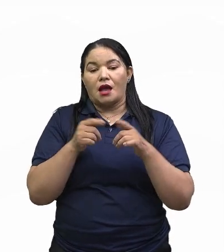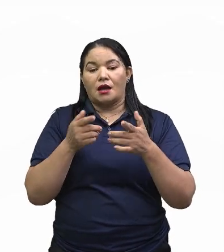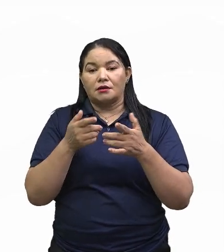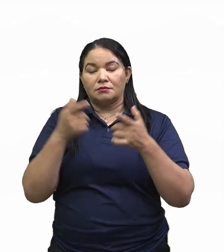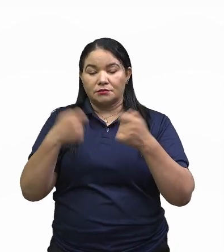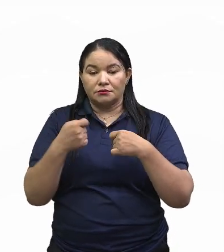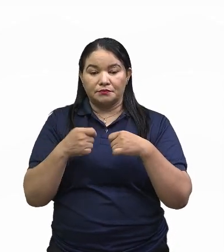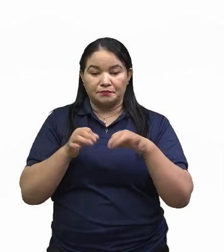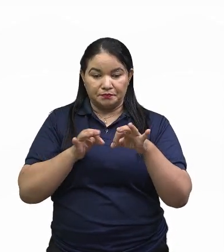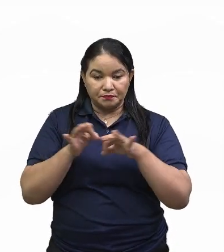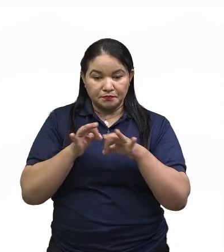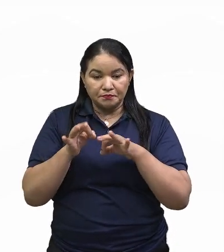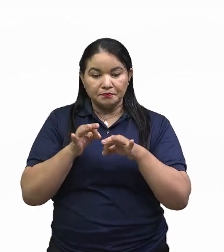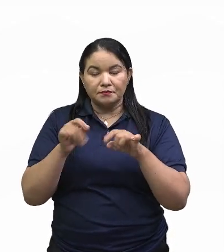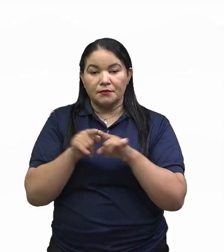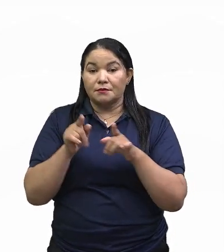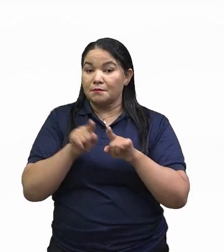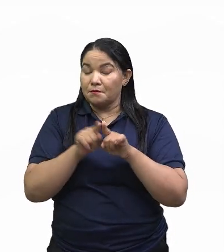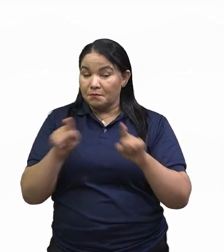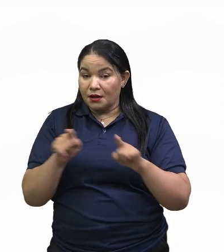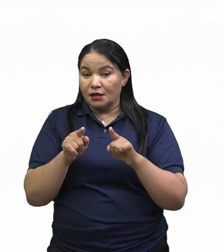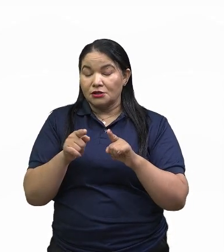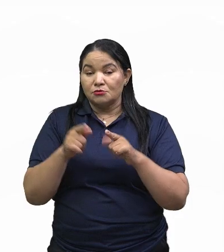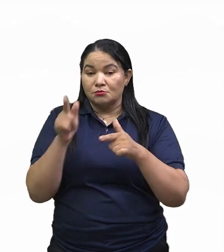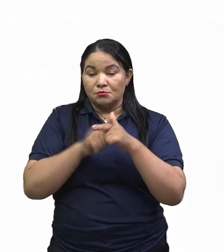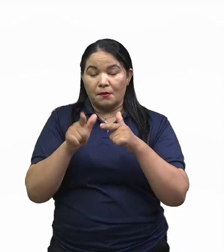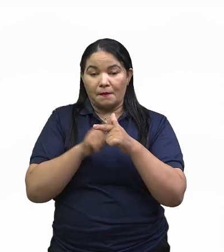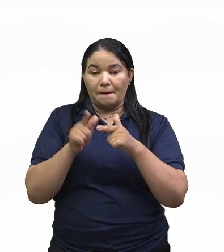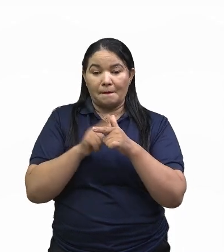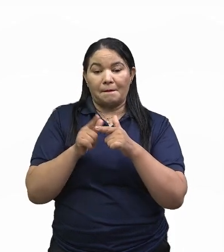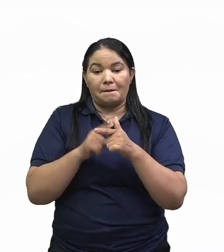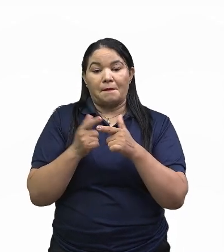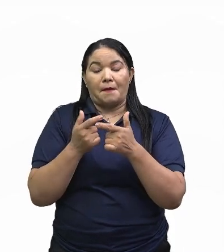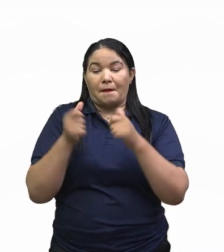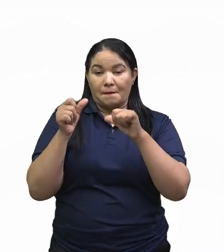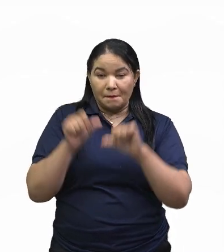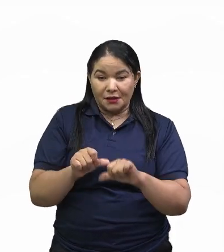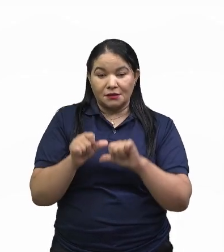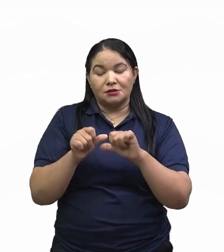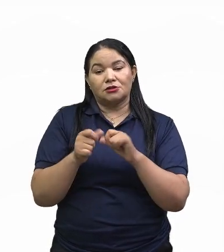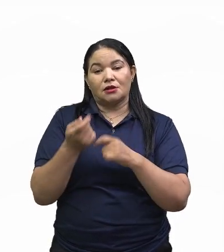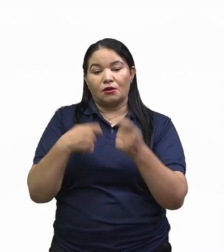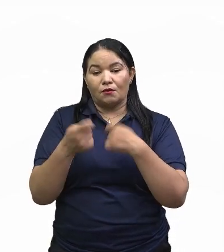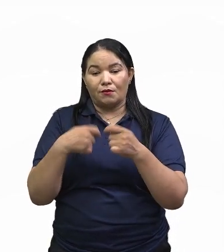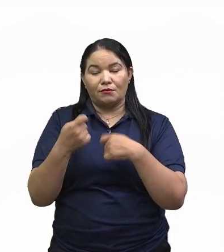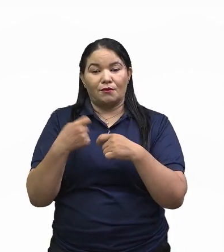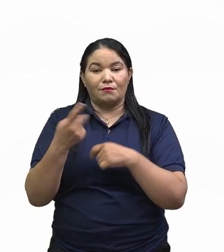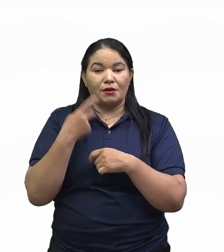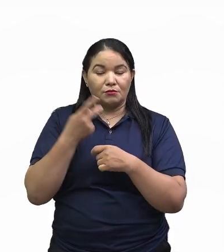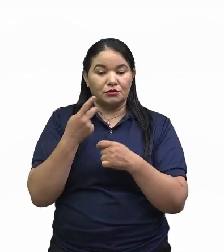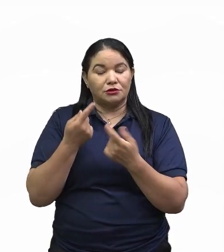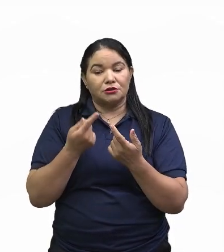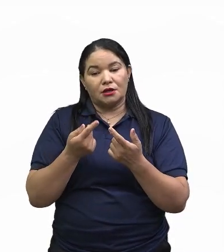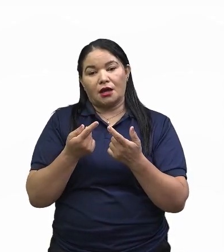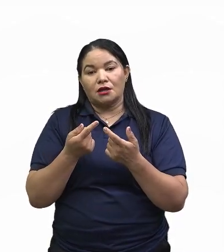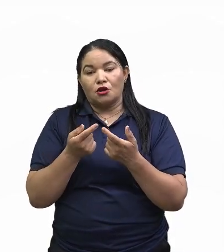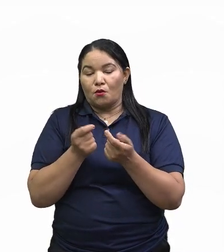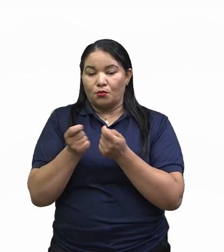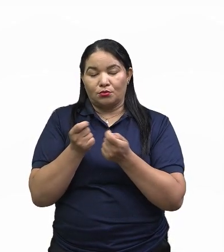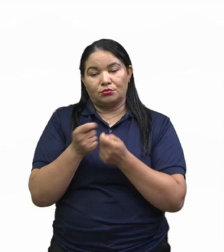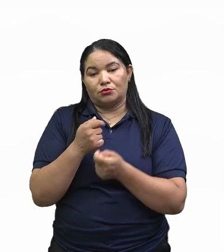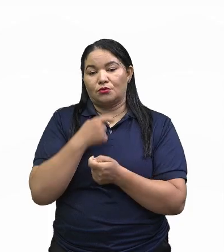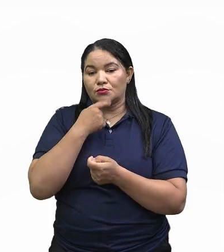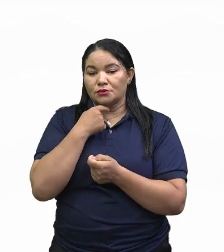não conseguiu conter, né, as crises políticas e econômicas, certo? Com o